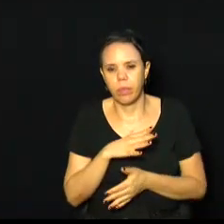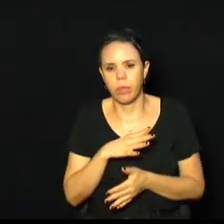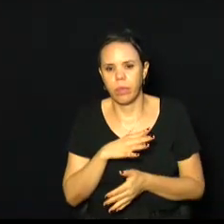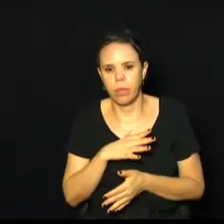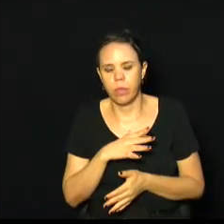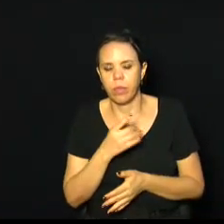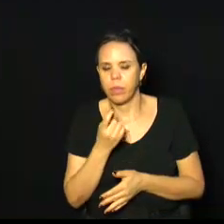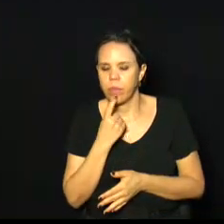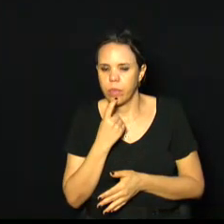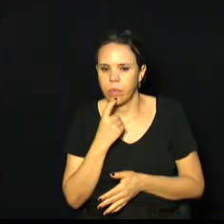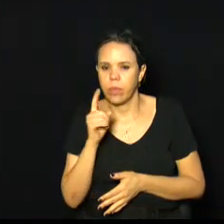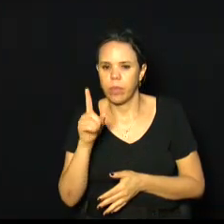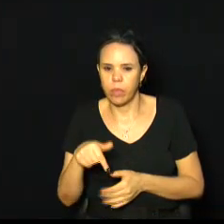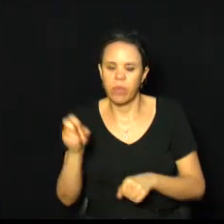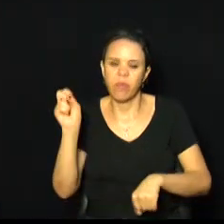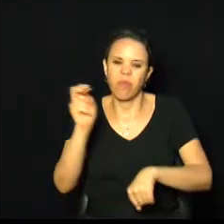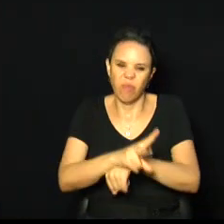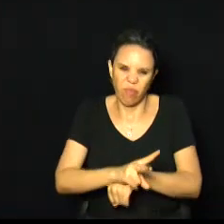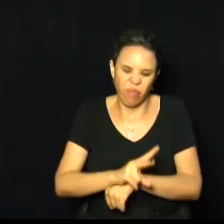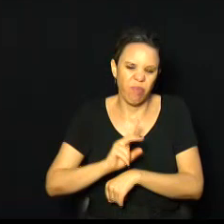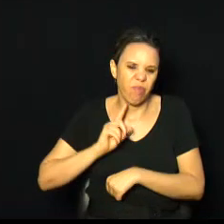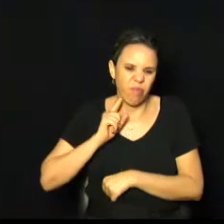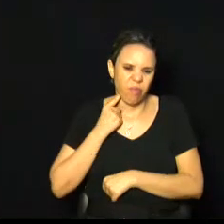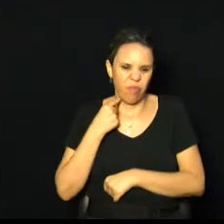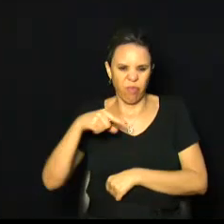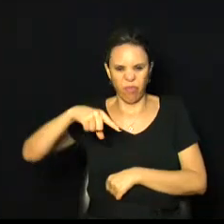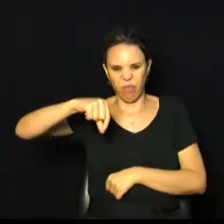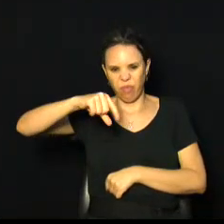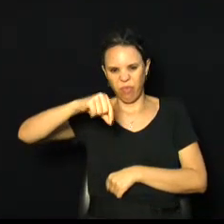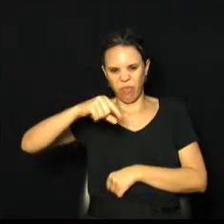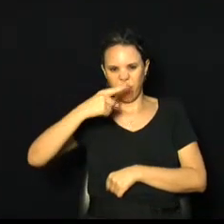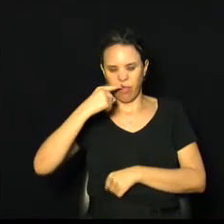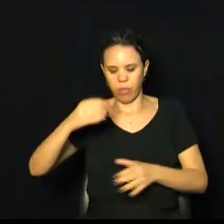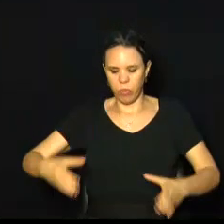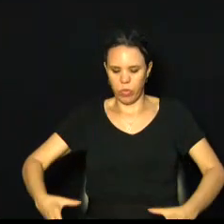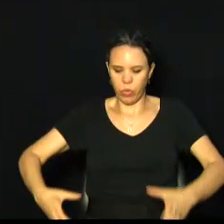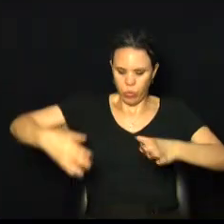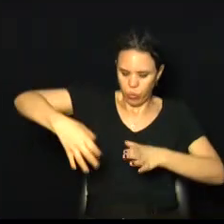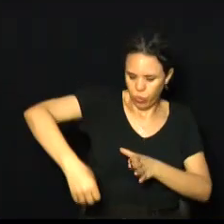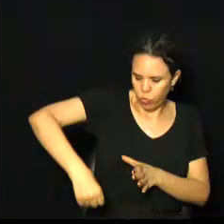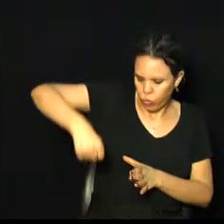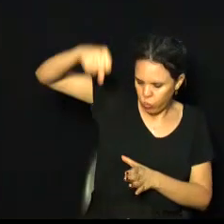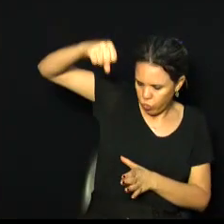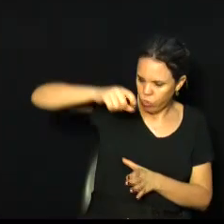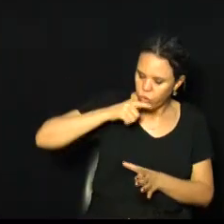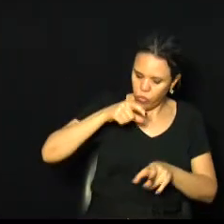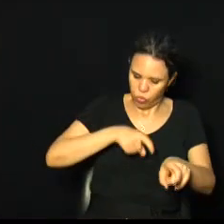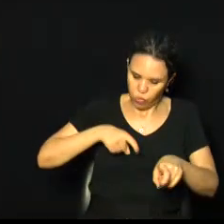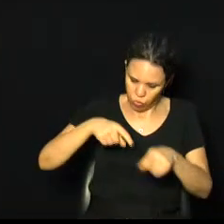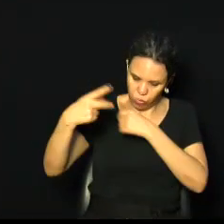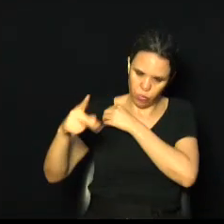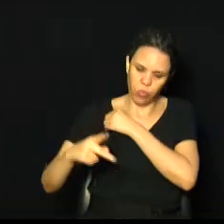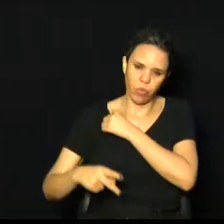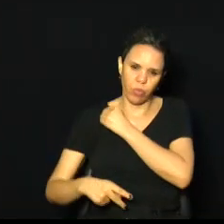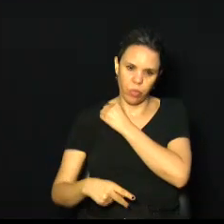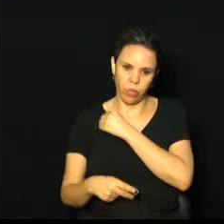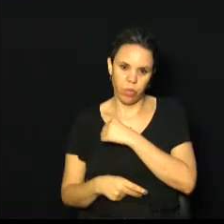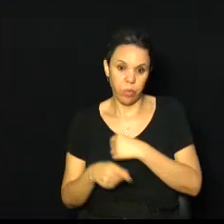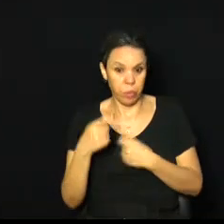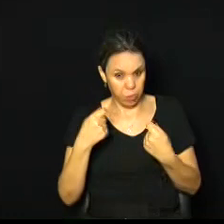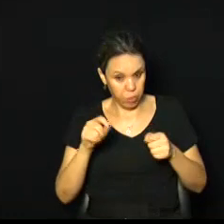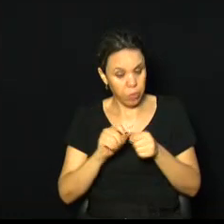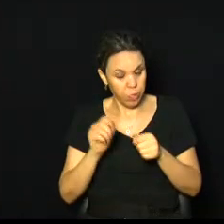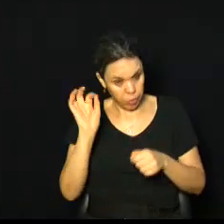de Campinas estão contaminados. Então, você que furou um poço no seu sítio, um poço artesiano, você pode